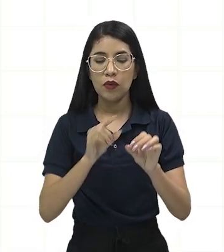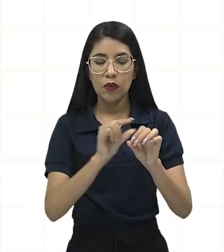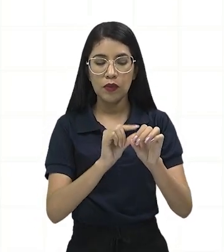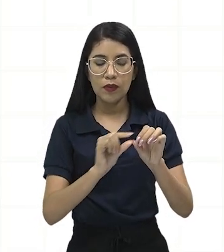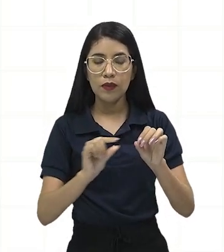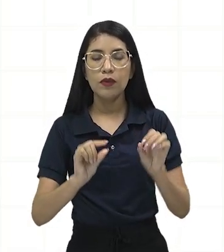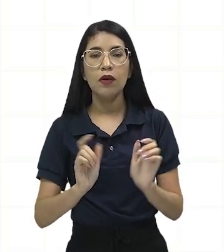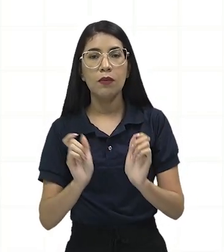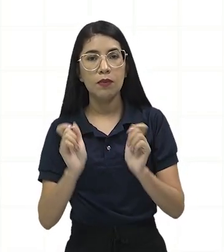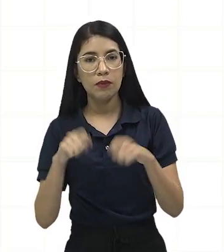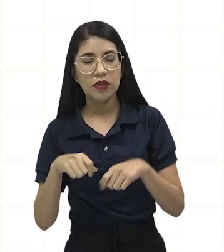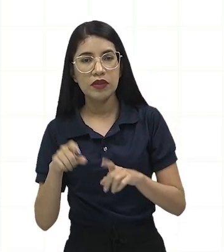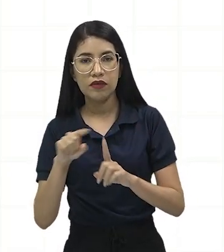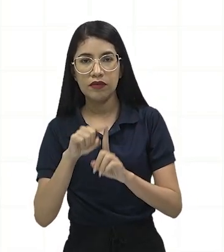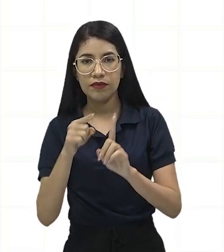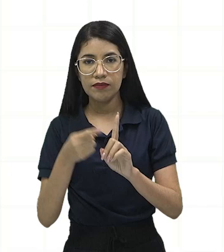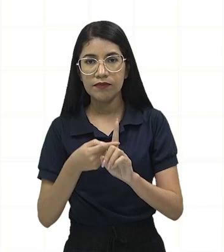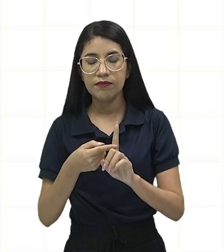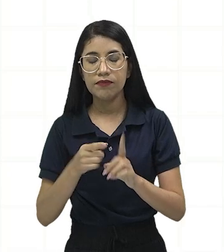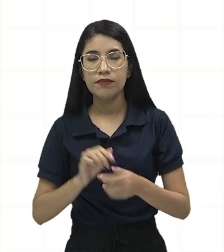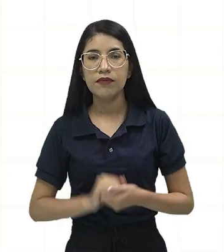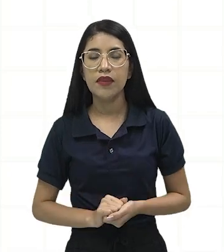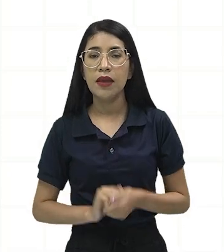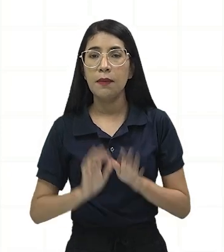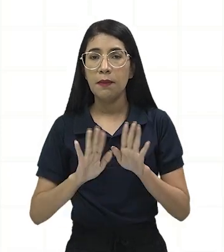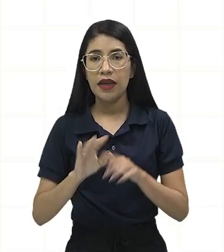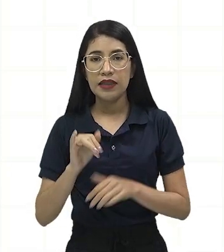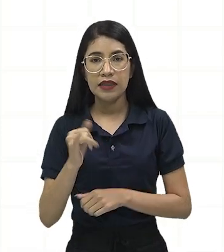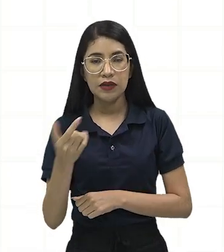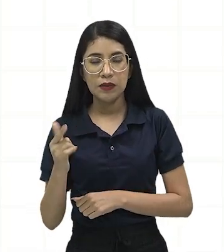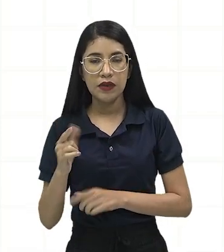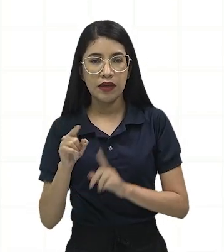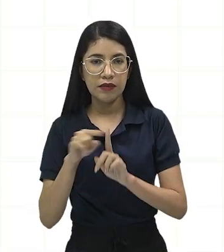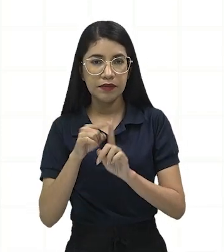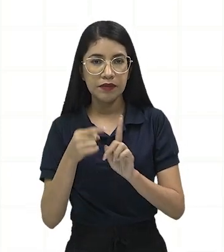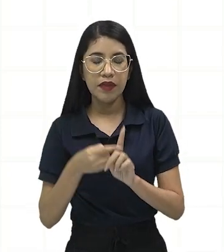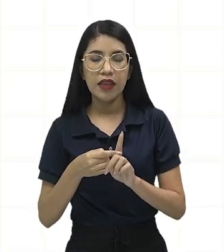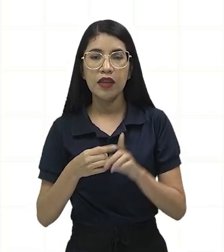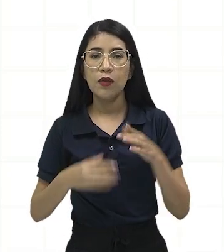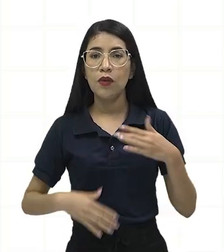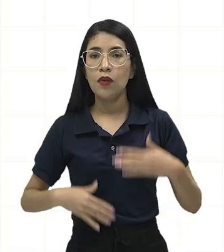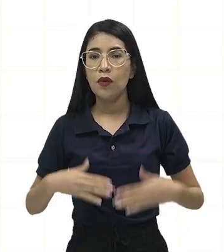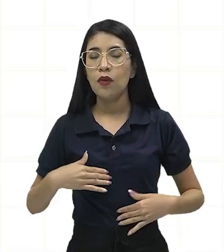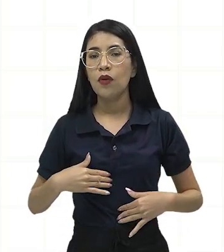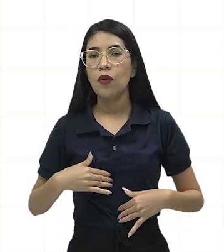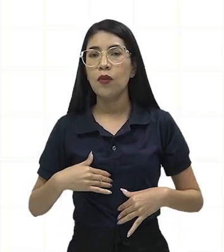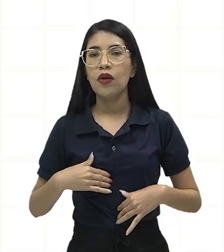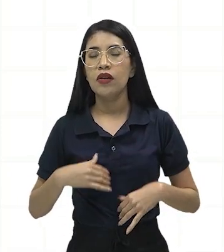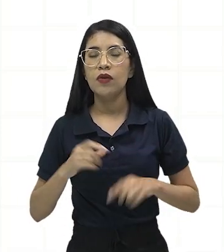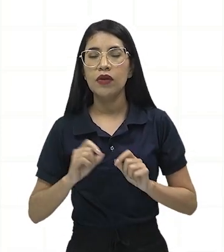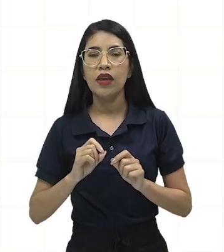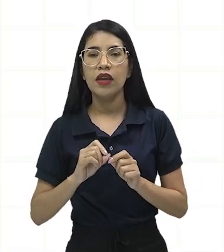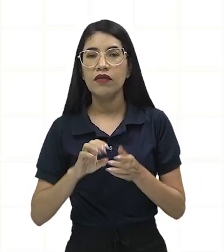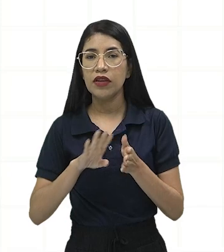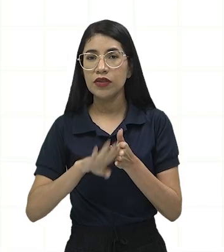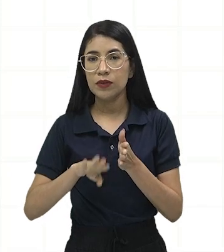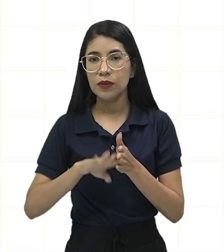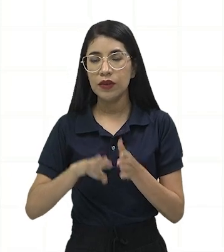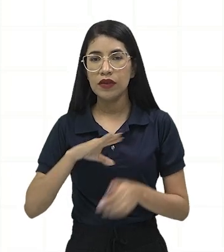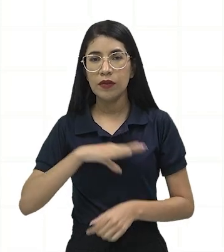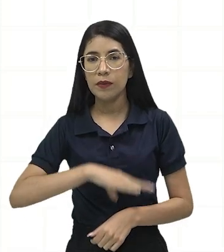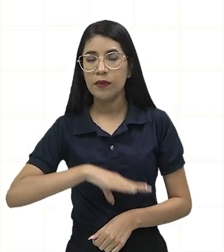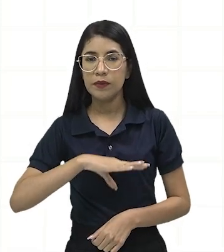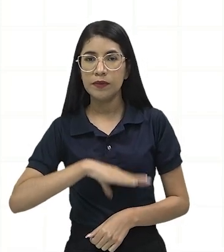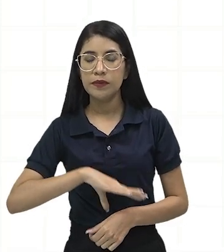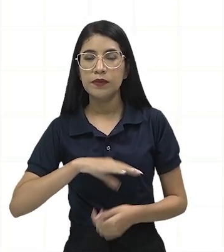ela pode vir a engravidar. Se caso ela não engravide, aí o corpo se prepara para expulsar essa camada interna do